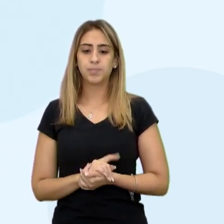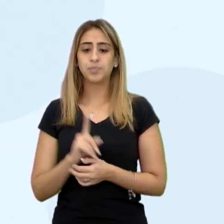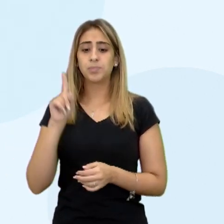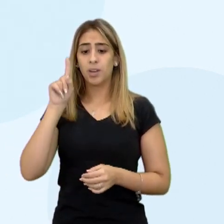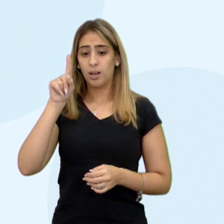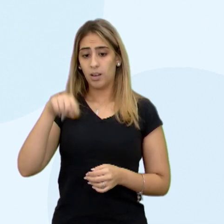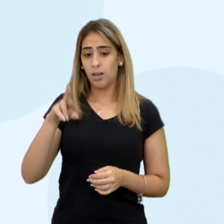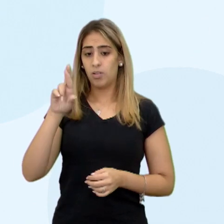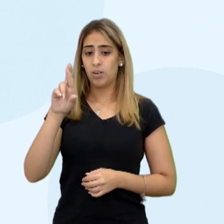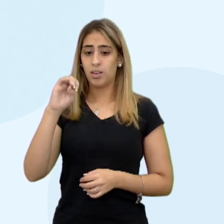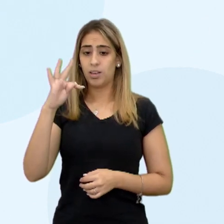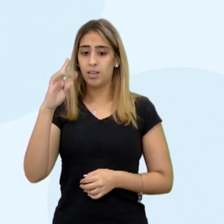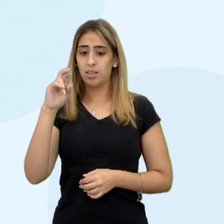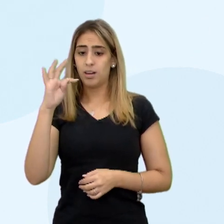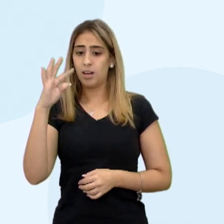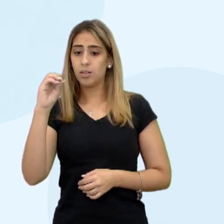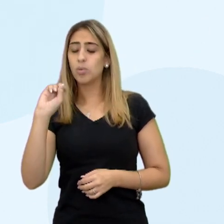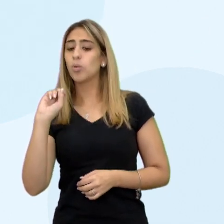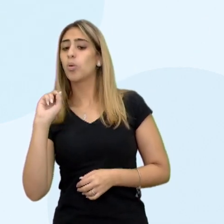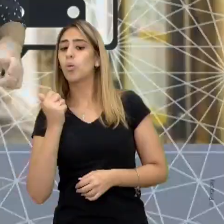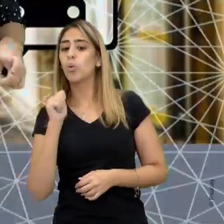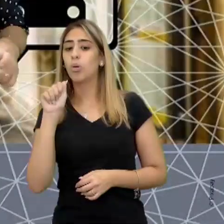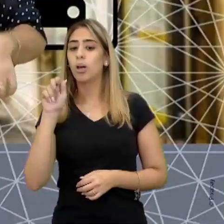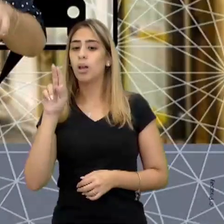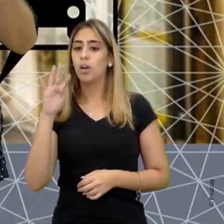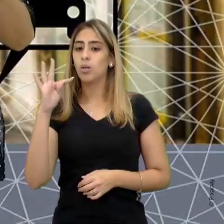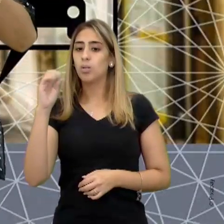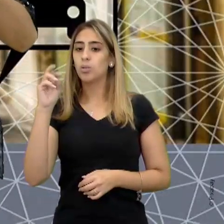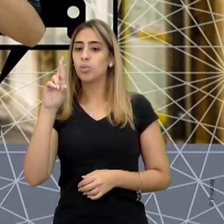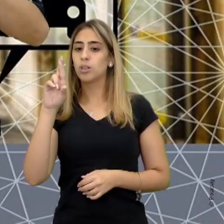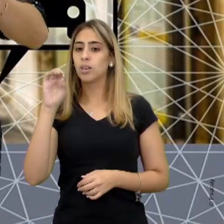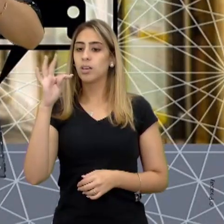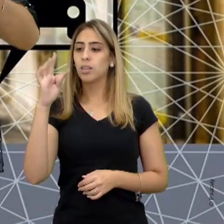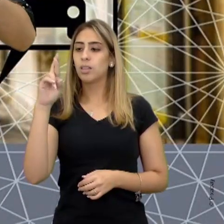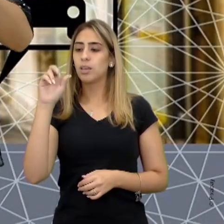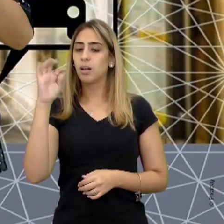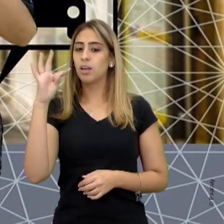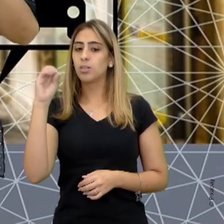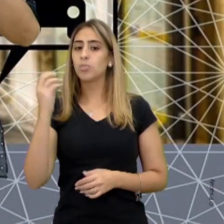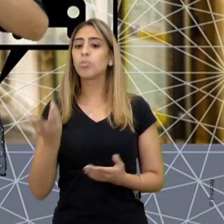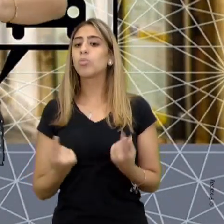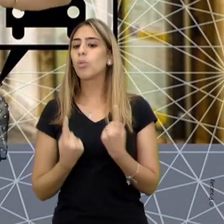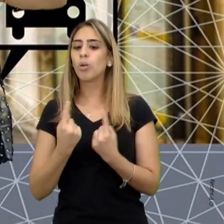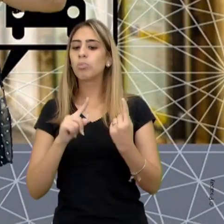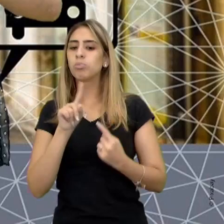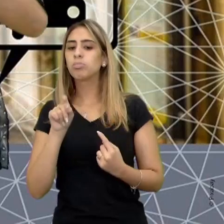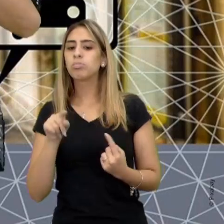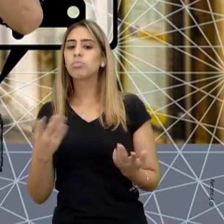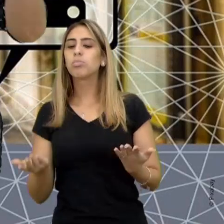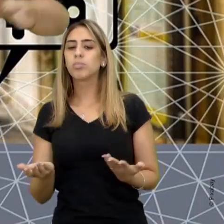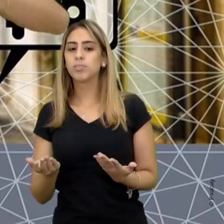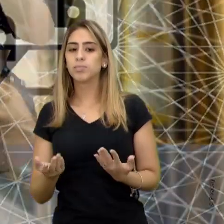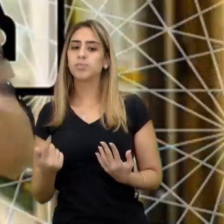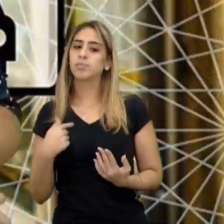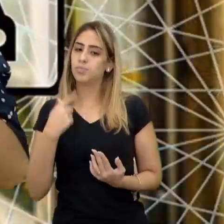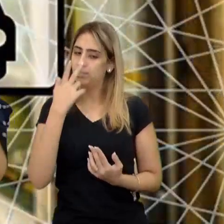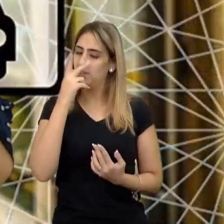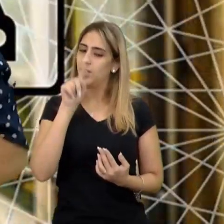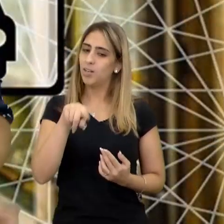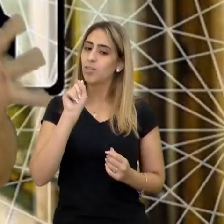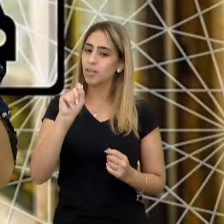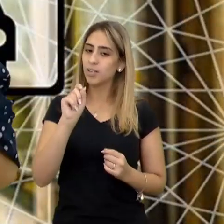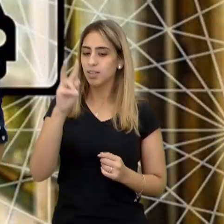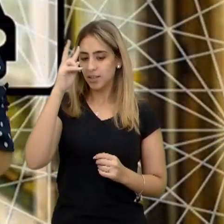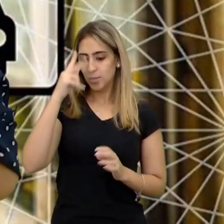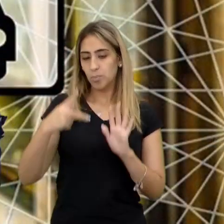retrato ou autorretrato, pro Mauro? É um retrato. Retrato, né? O professor que desenhou, Já então... aprendi, gente. Muito bom, pro pro